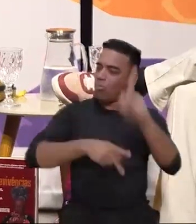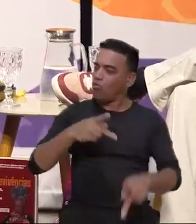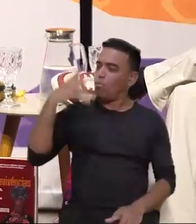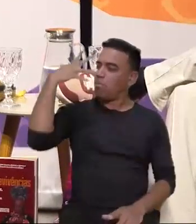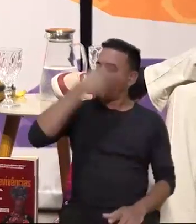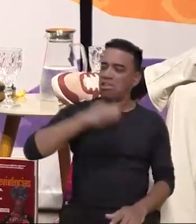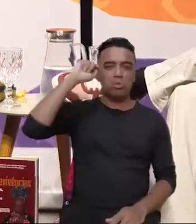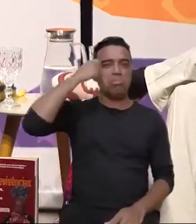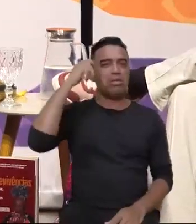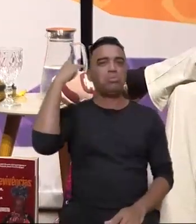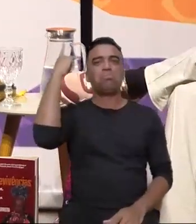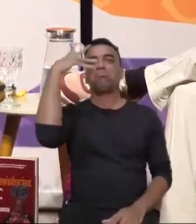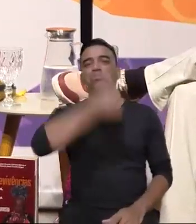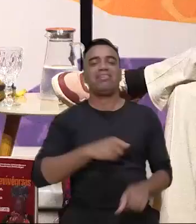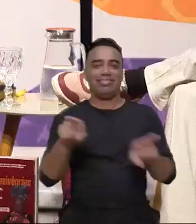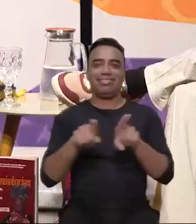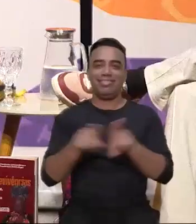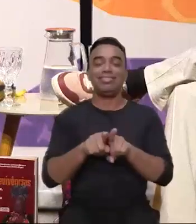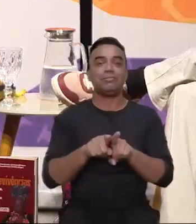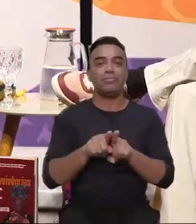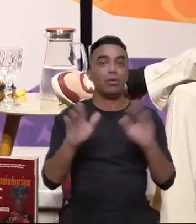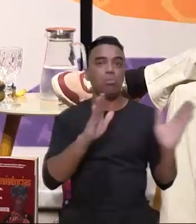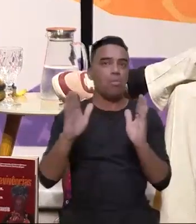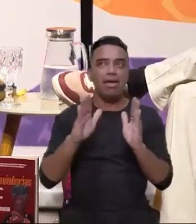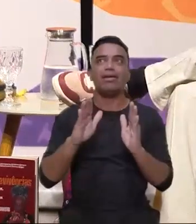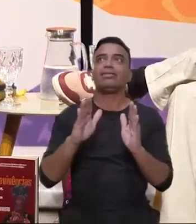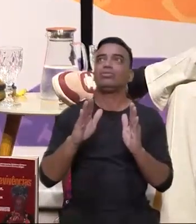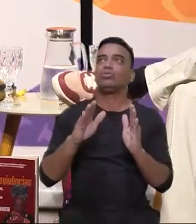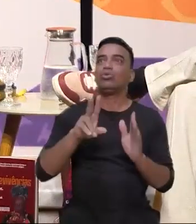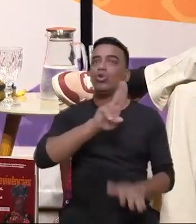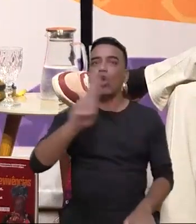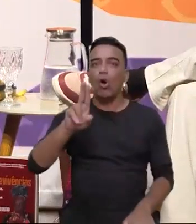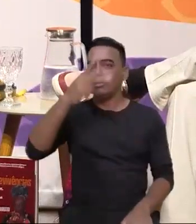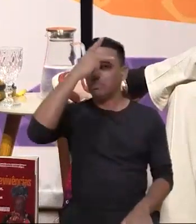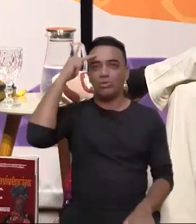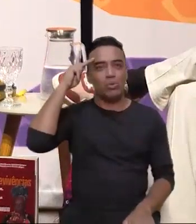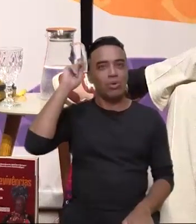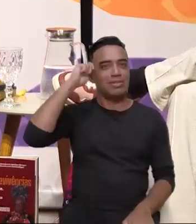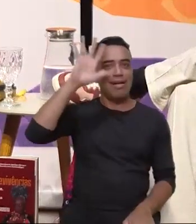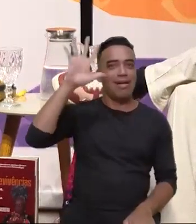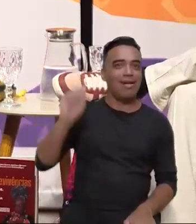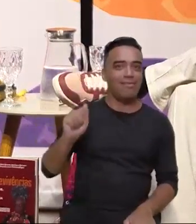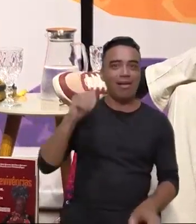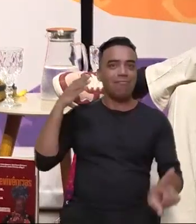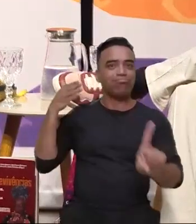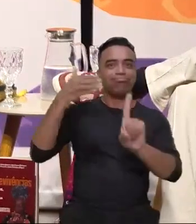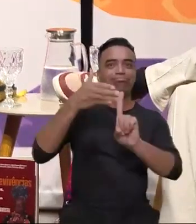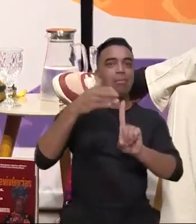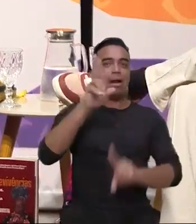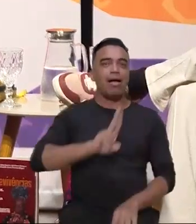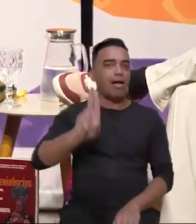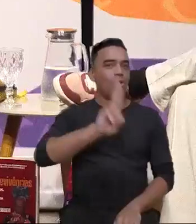belos. E é o momento, por exemplo, que a gente busca nomes africanos para usar,